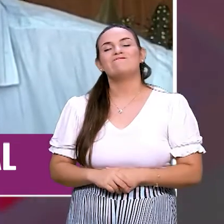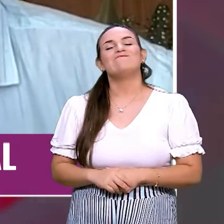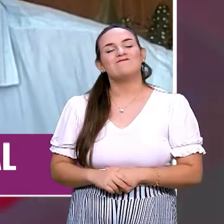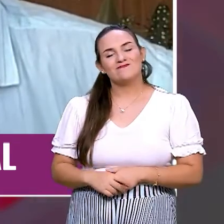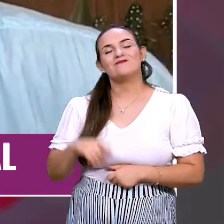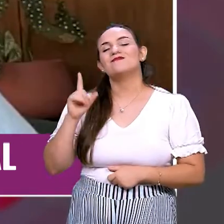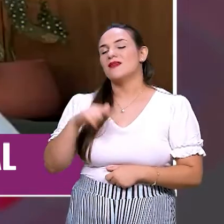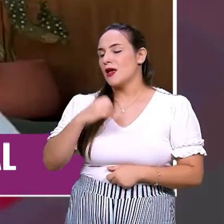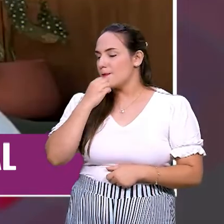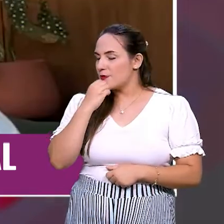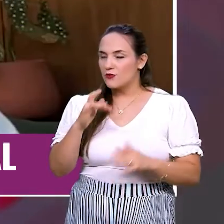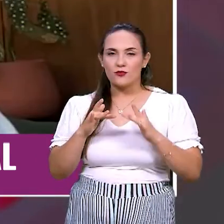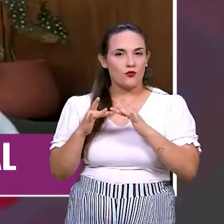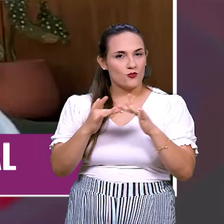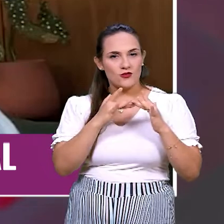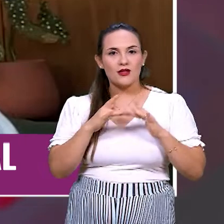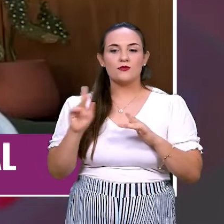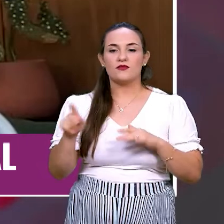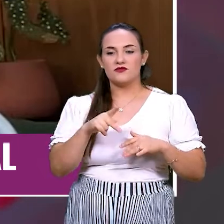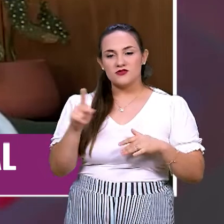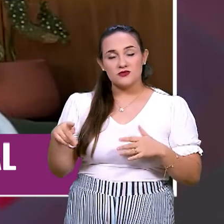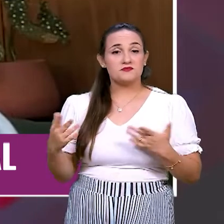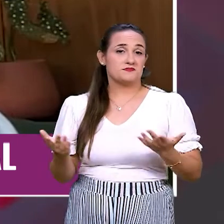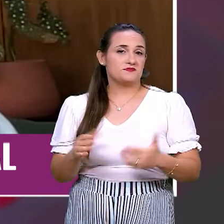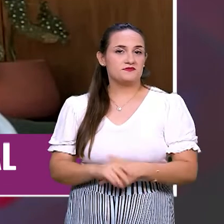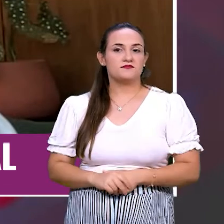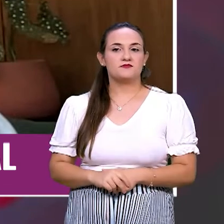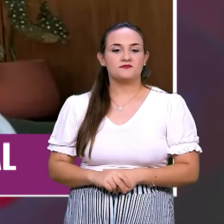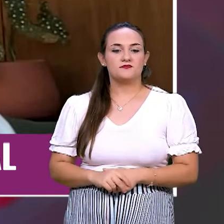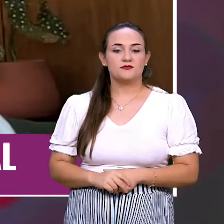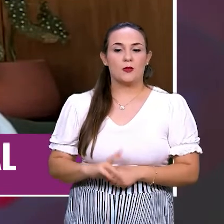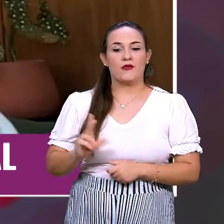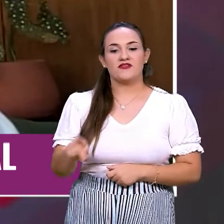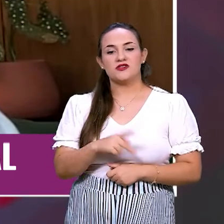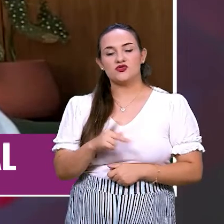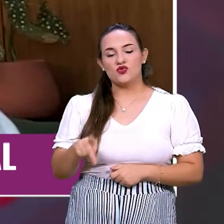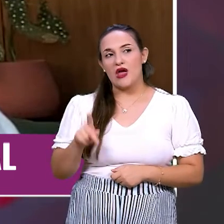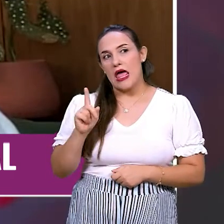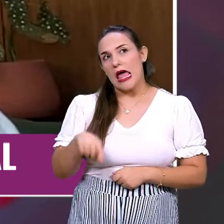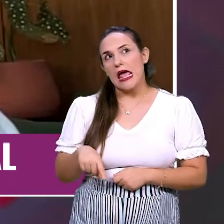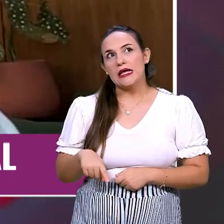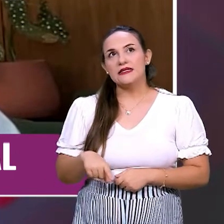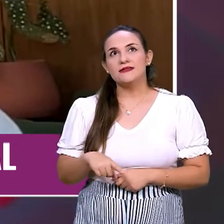preciso fazer. Então, é muito bom estar em contato com o professor. O professor, ele